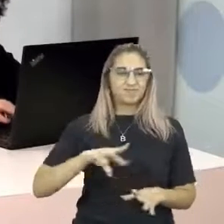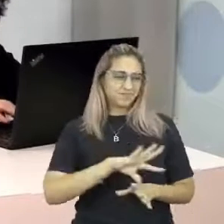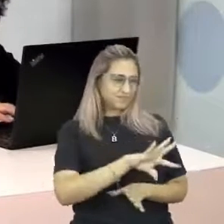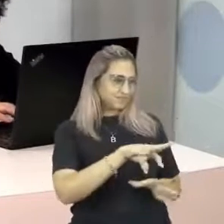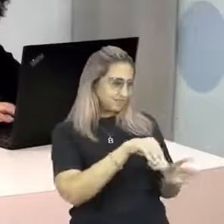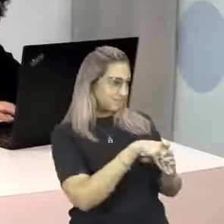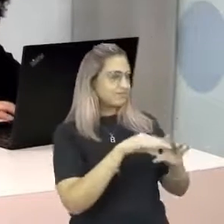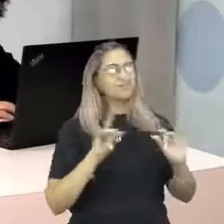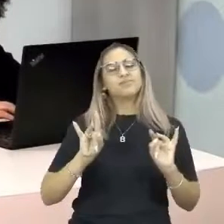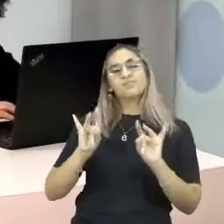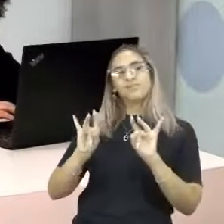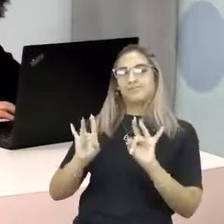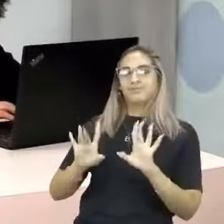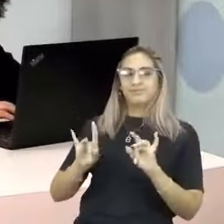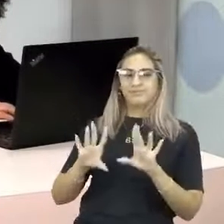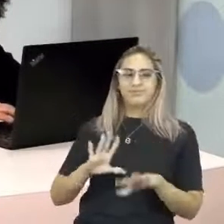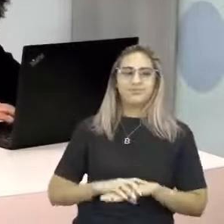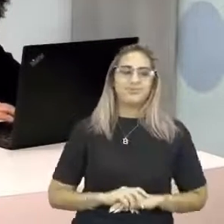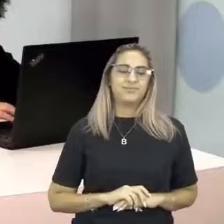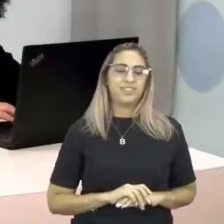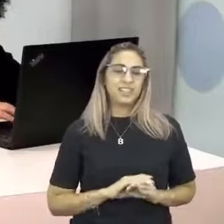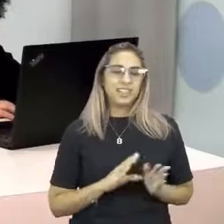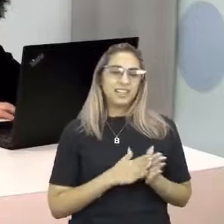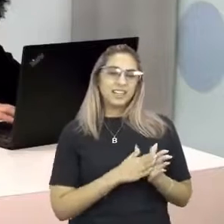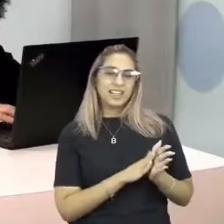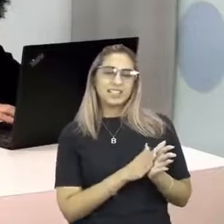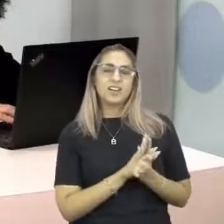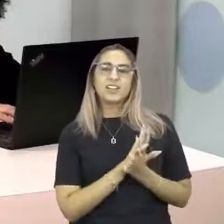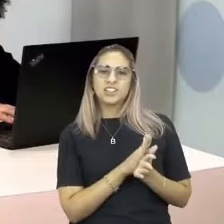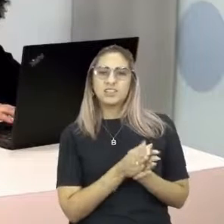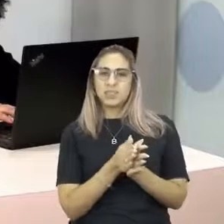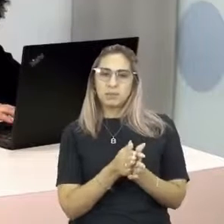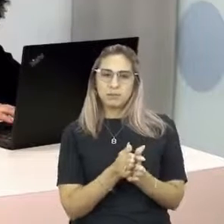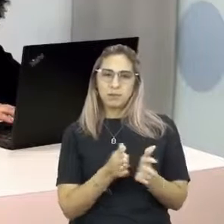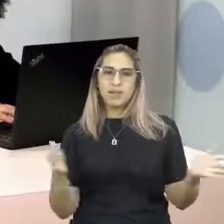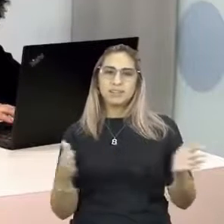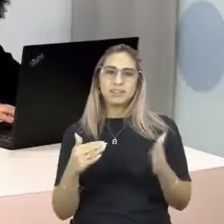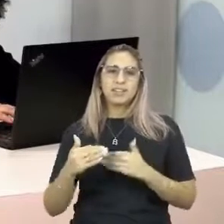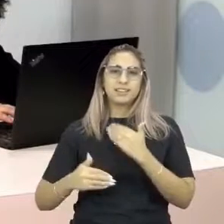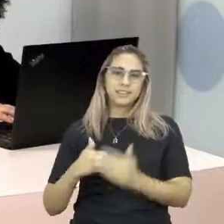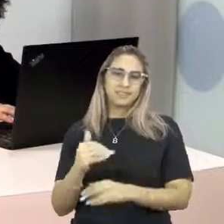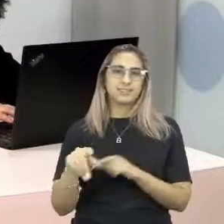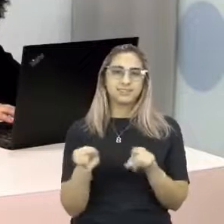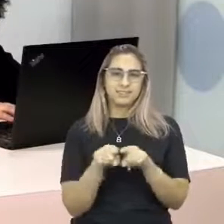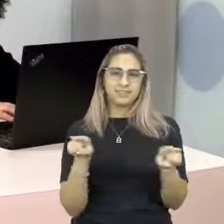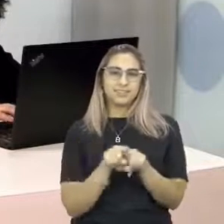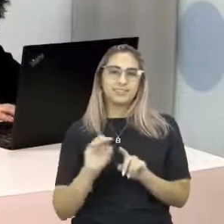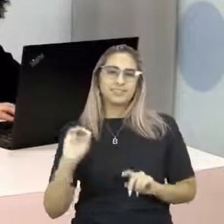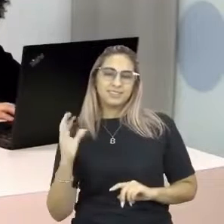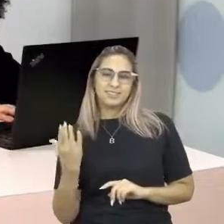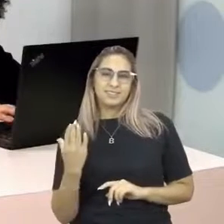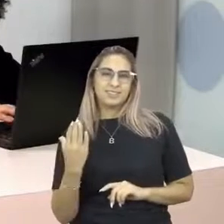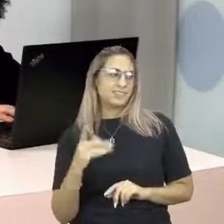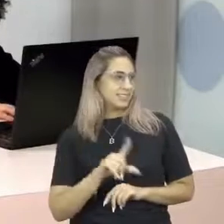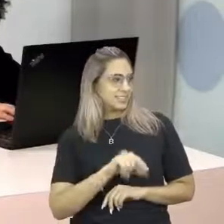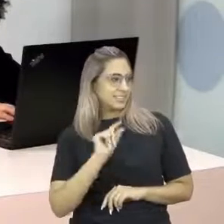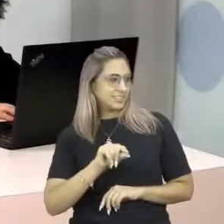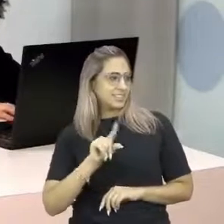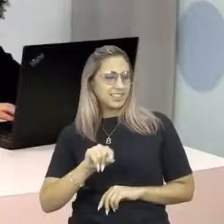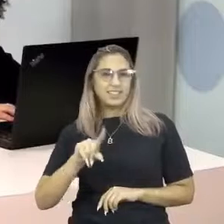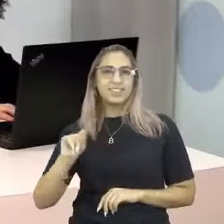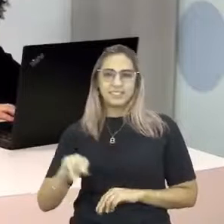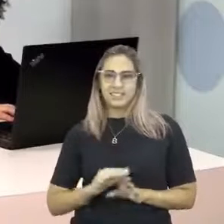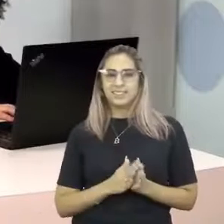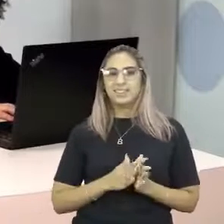período específico, tá? E a gente colocou lá que a pessoa ela ganha 10 pontos se ela atingir o máximo desse período. Qual que foi o máximo desse período? A